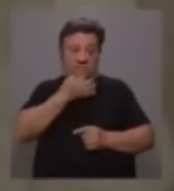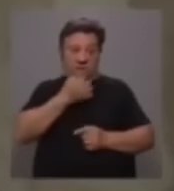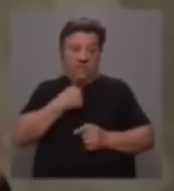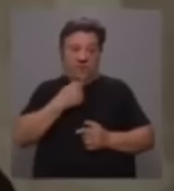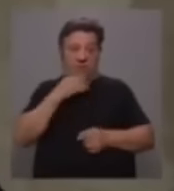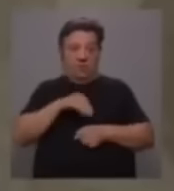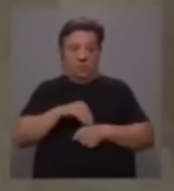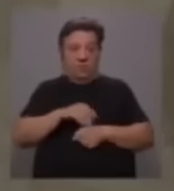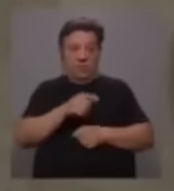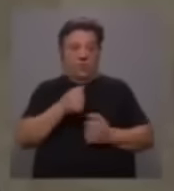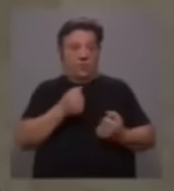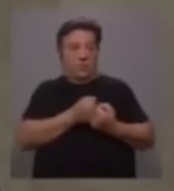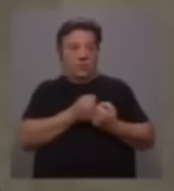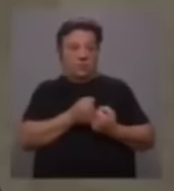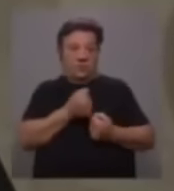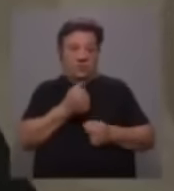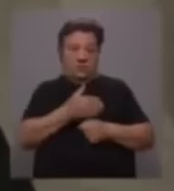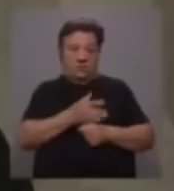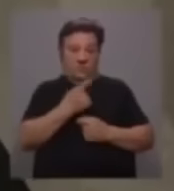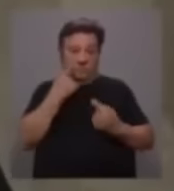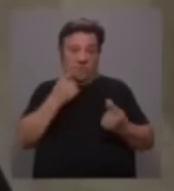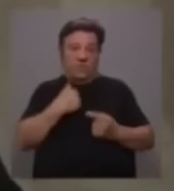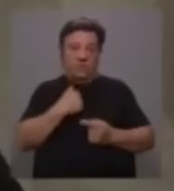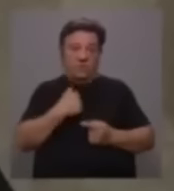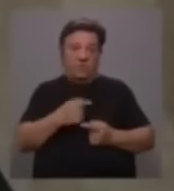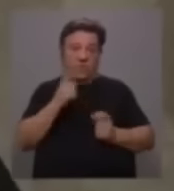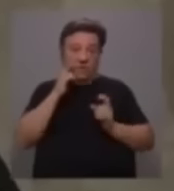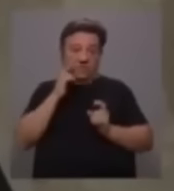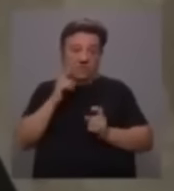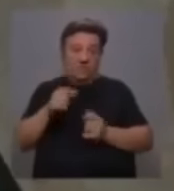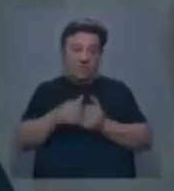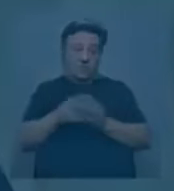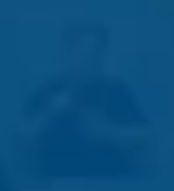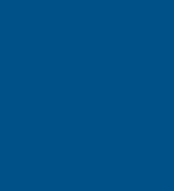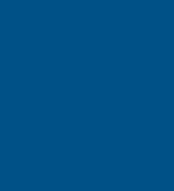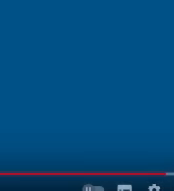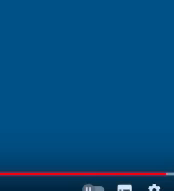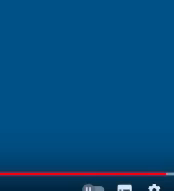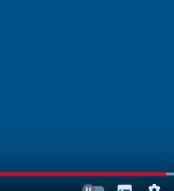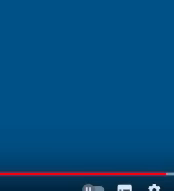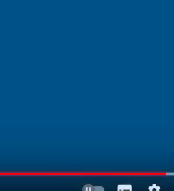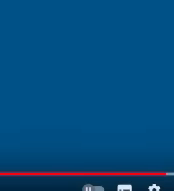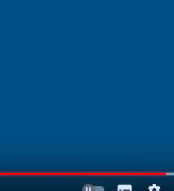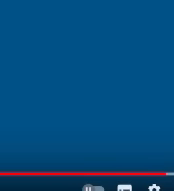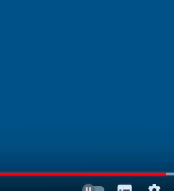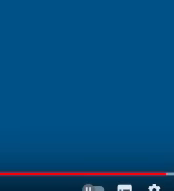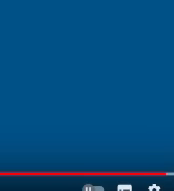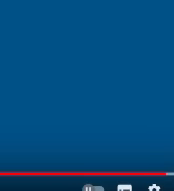estou a comentar contra setor público estou a defender todos os portugueses que